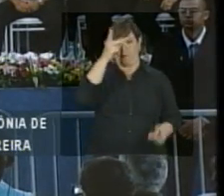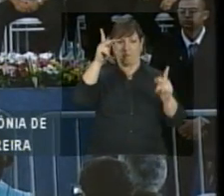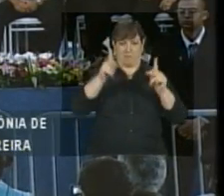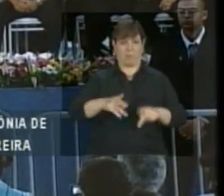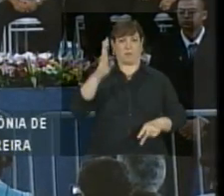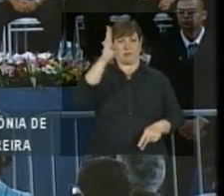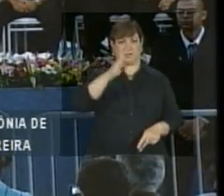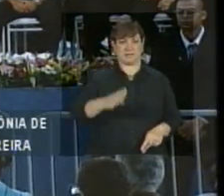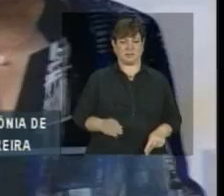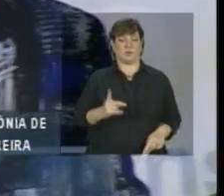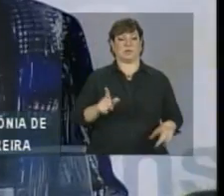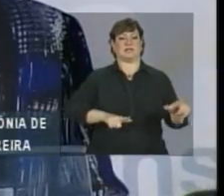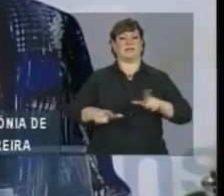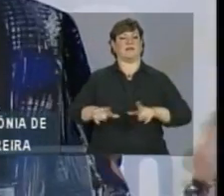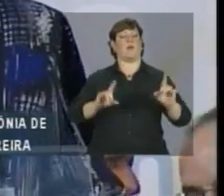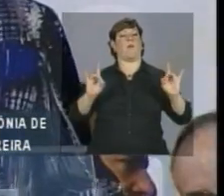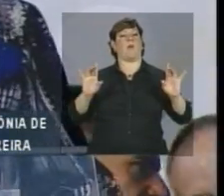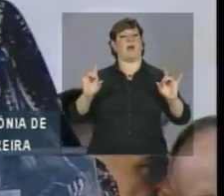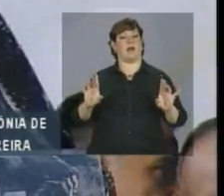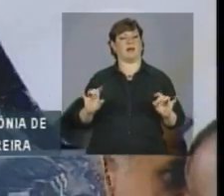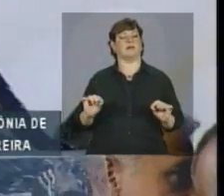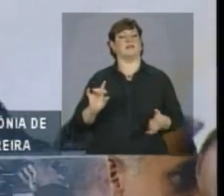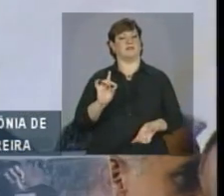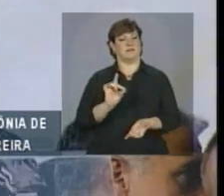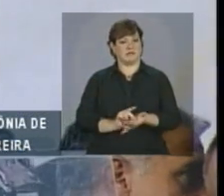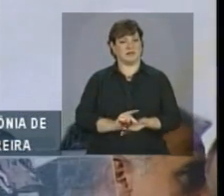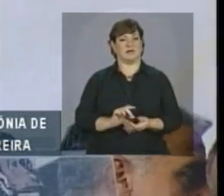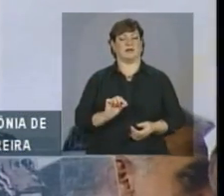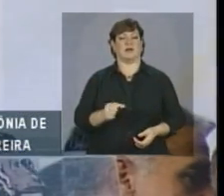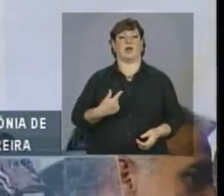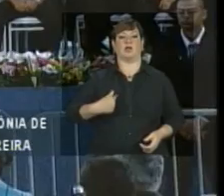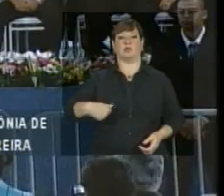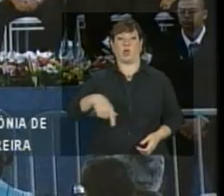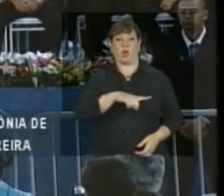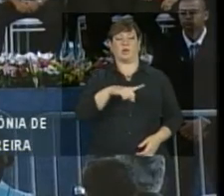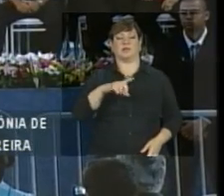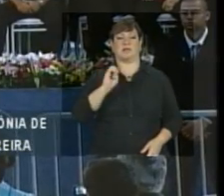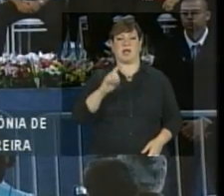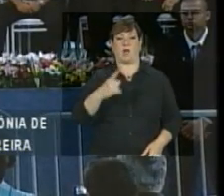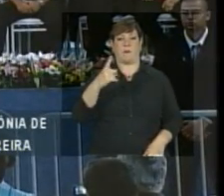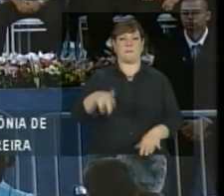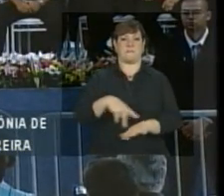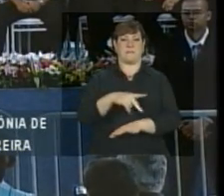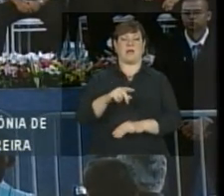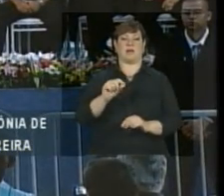brasileiro um serviço de qualidade. É, de fato, nós somos um país